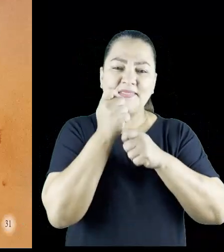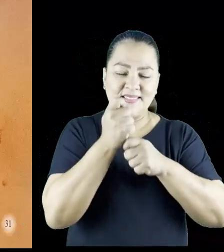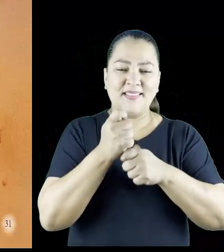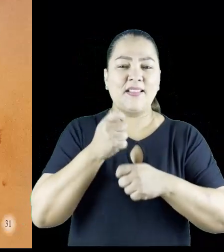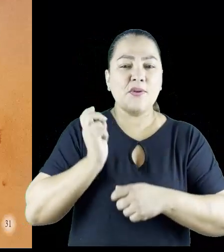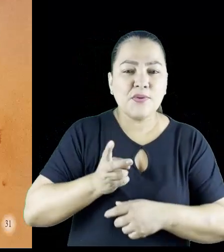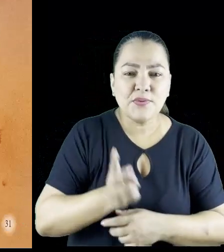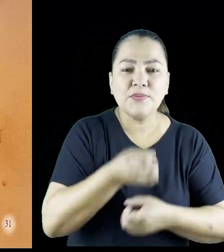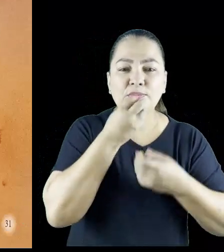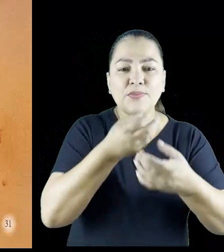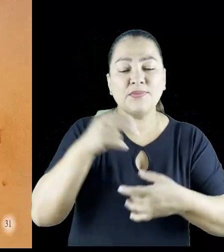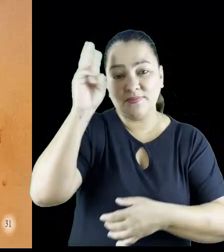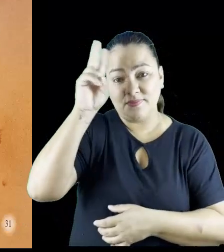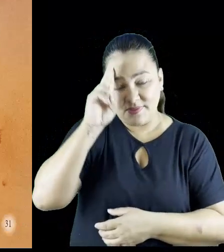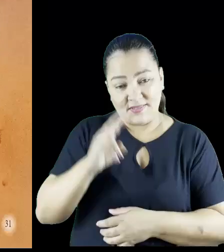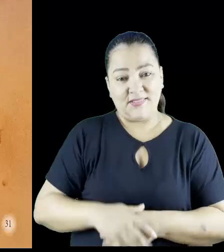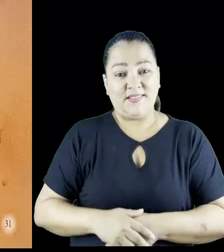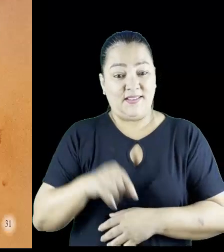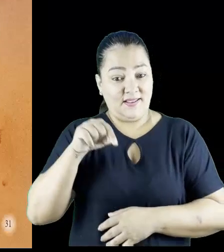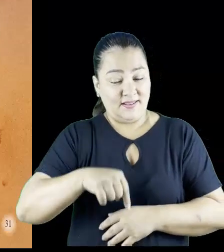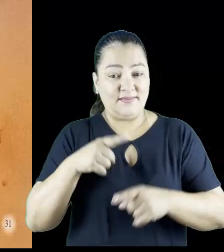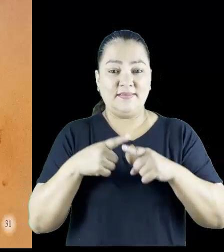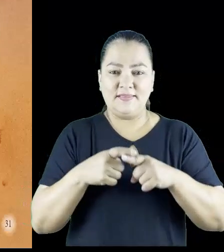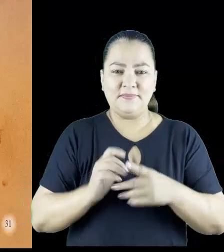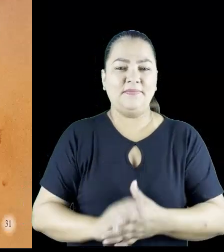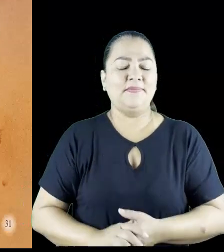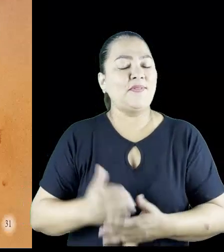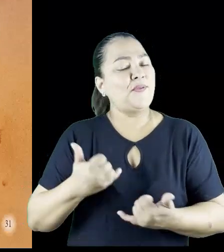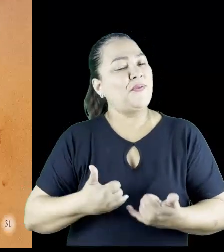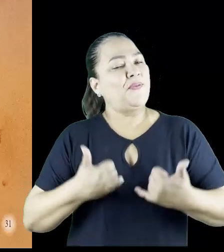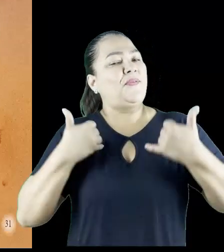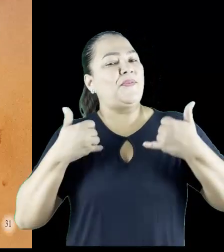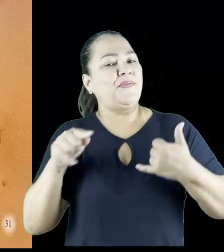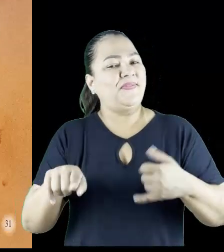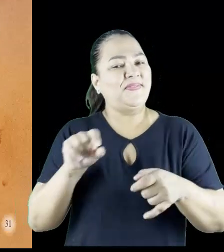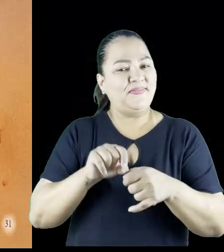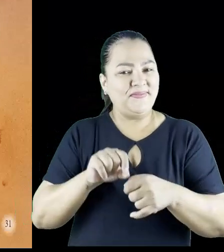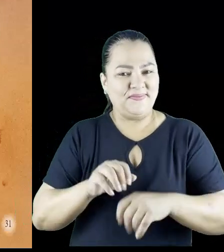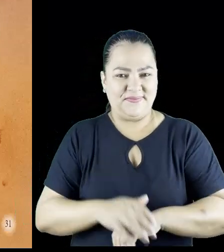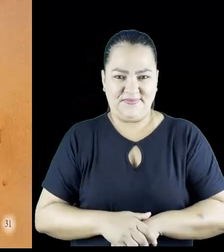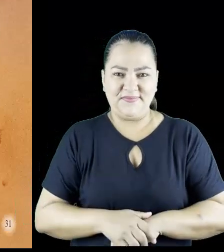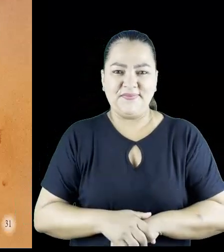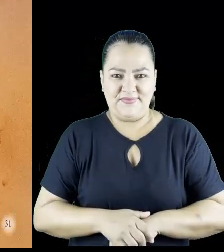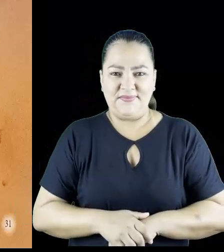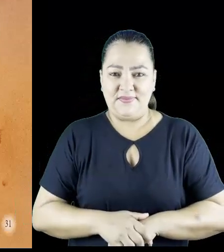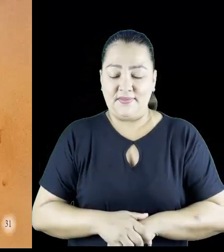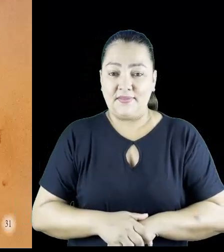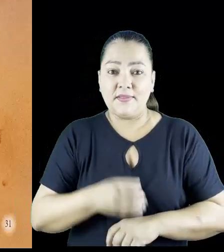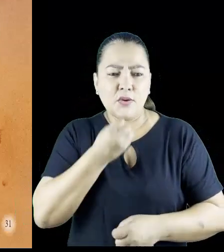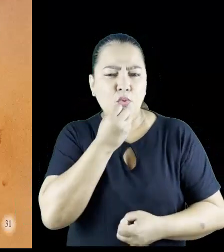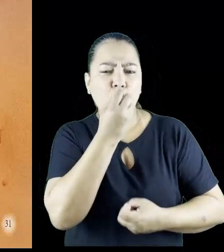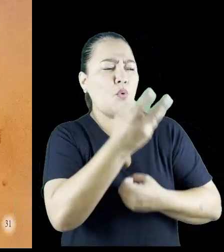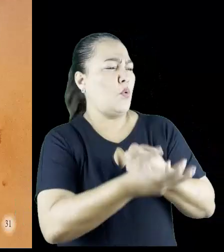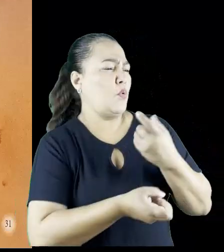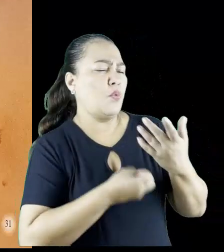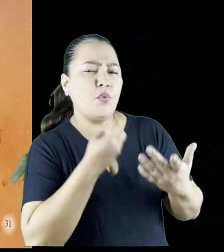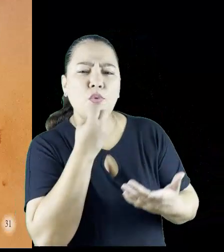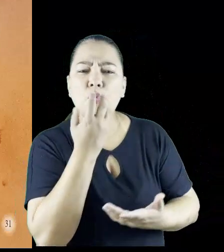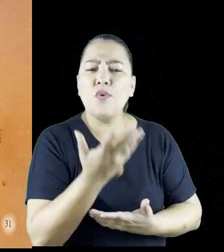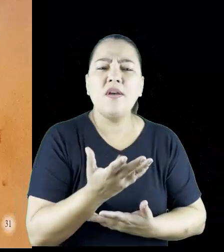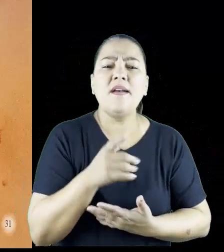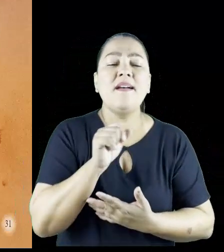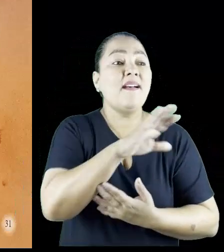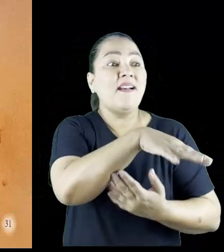é manter viva a história dos pescadores de Itapema. Ele tem o maior orgulho do que faz. Edson foi logo